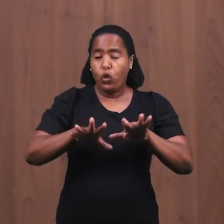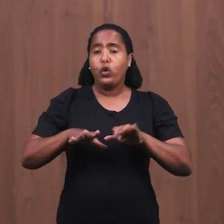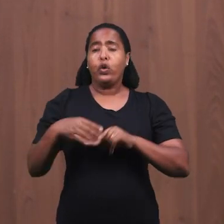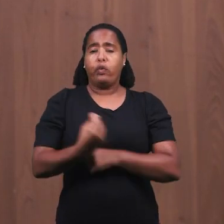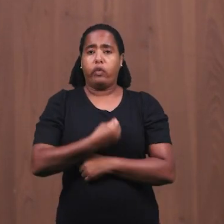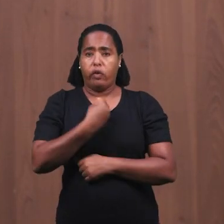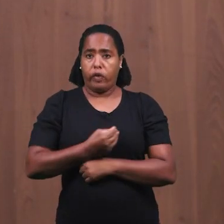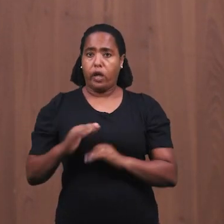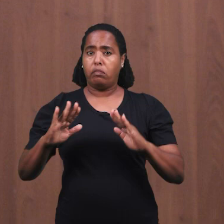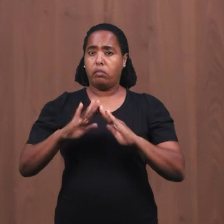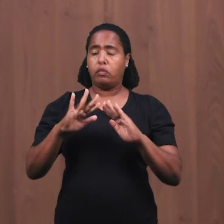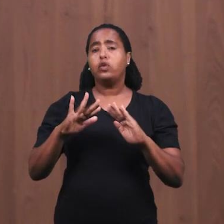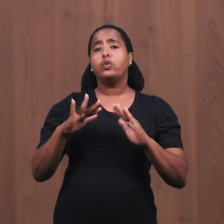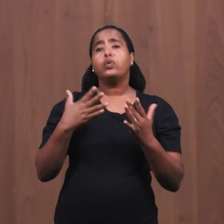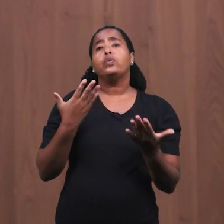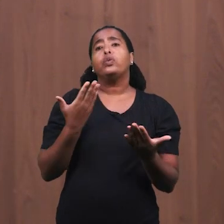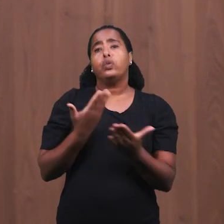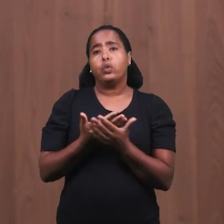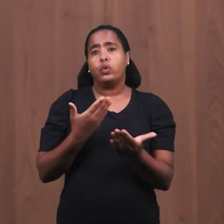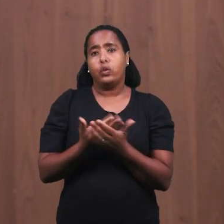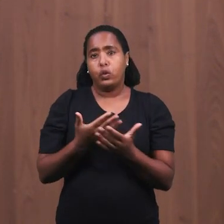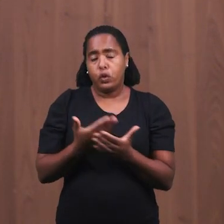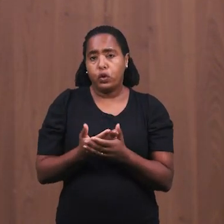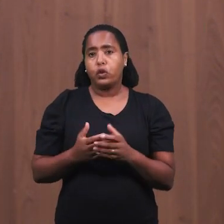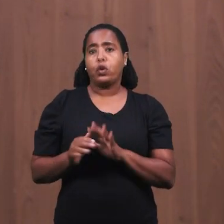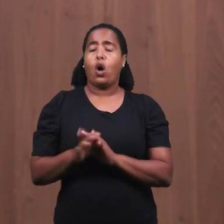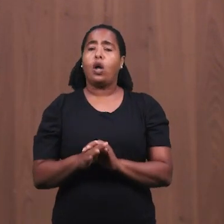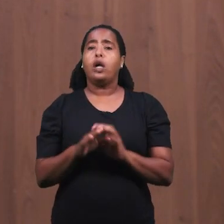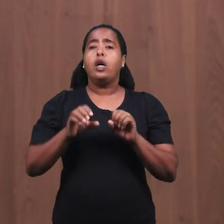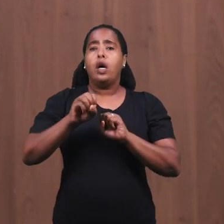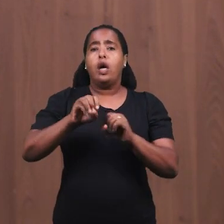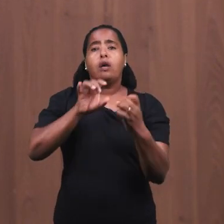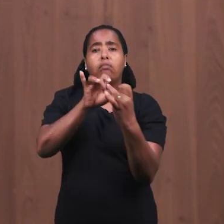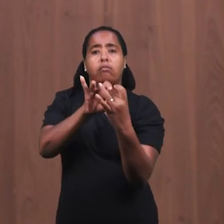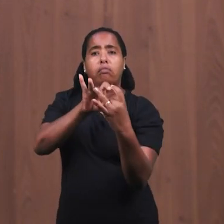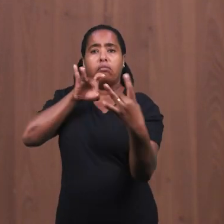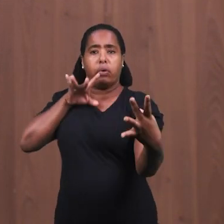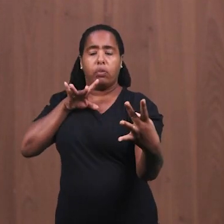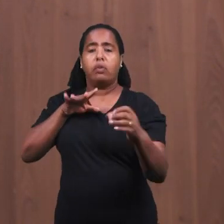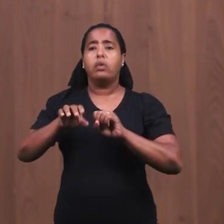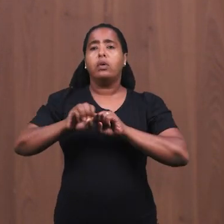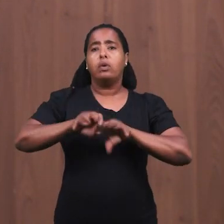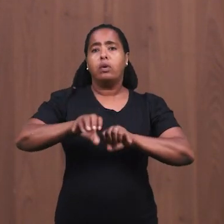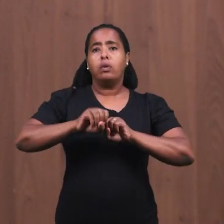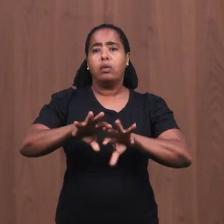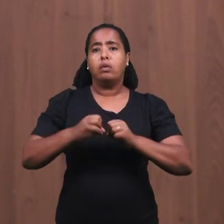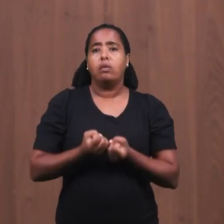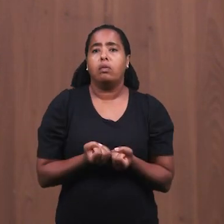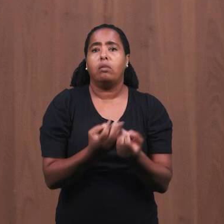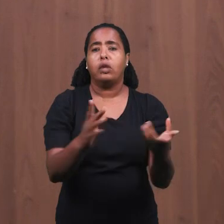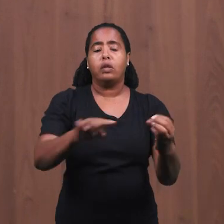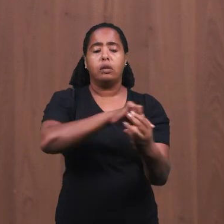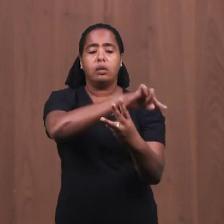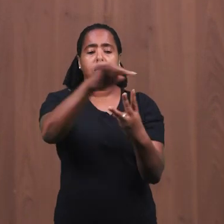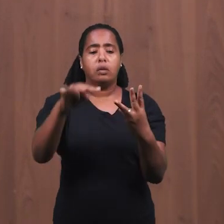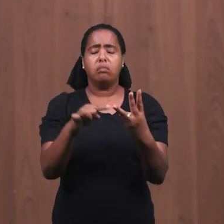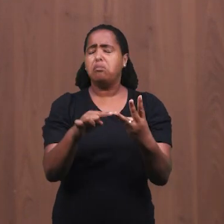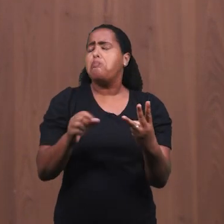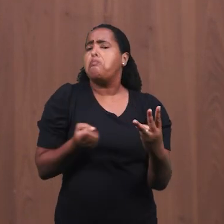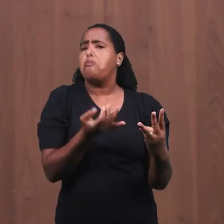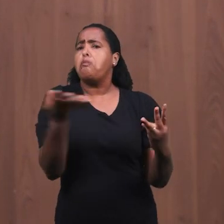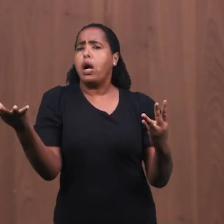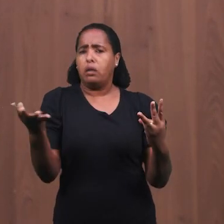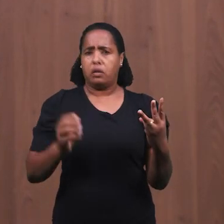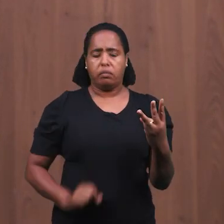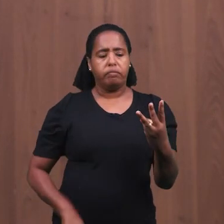vêm utilizando ferramentas da educação à distância e ofertando o ensino de 3 modos. Quais